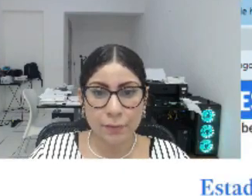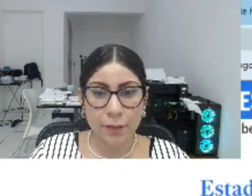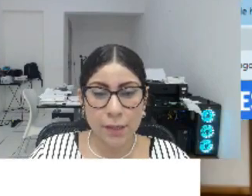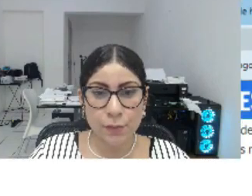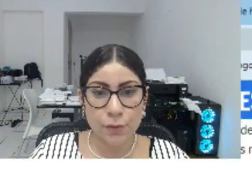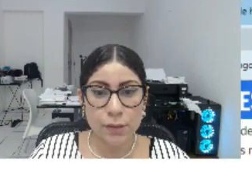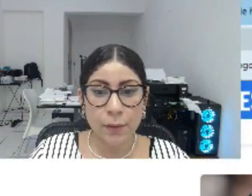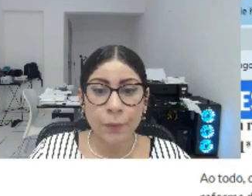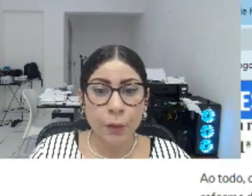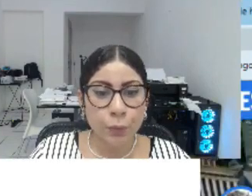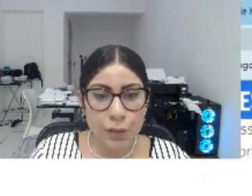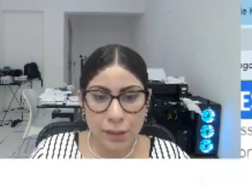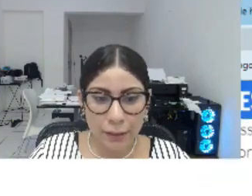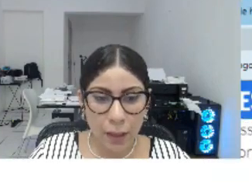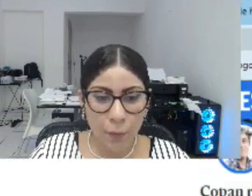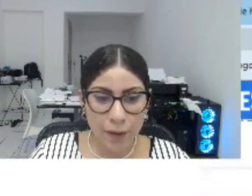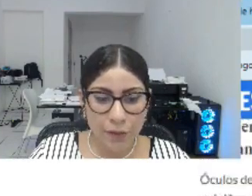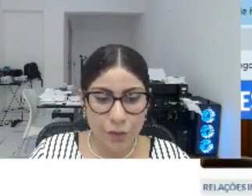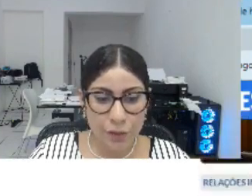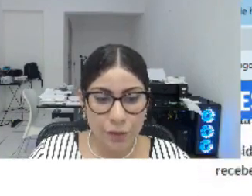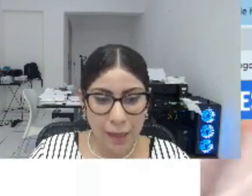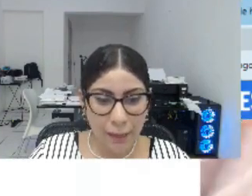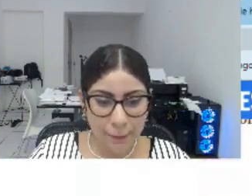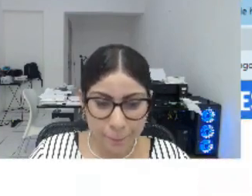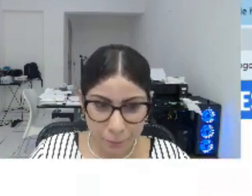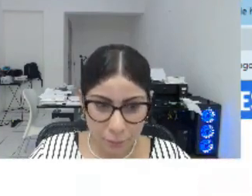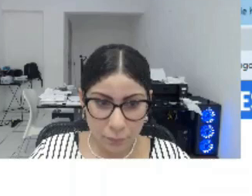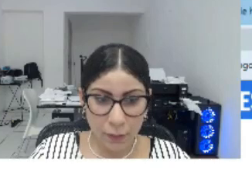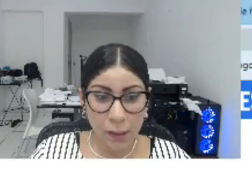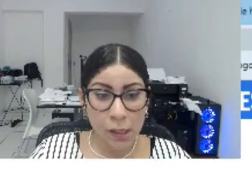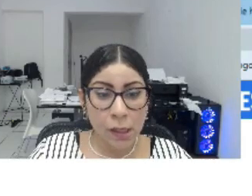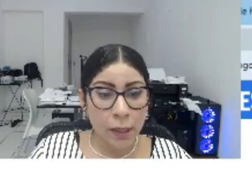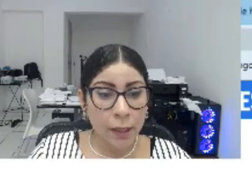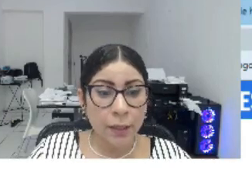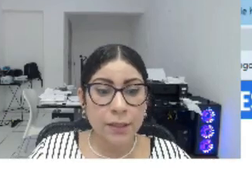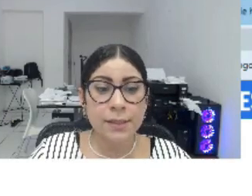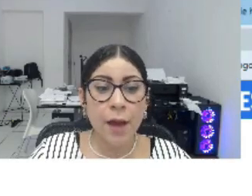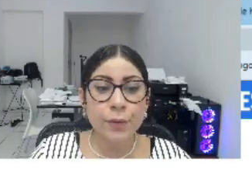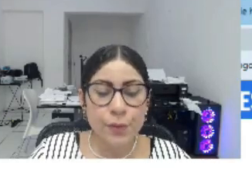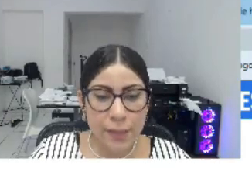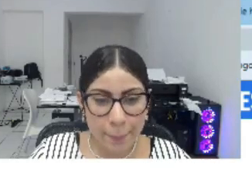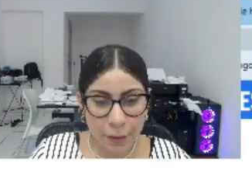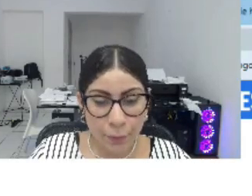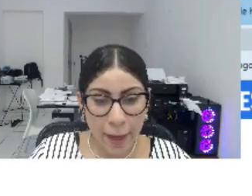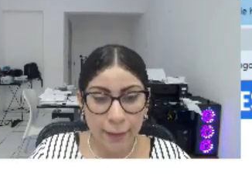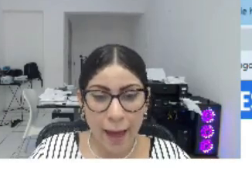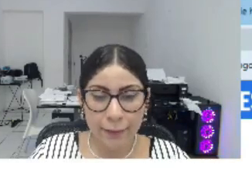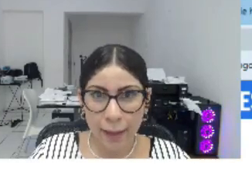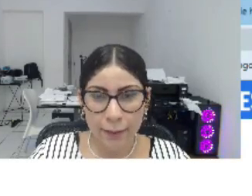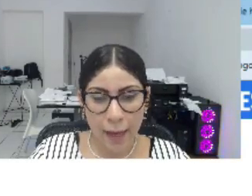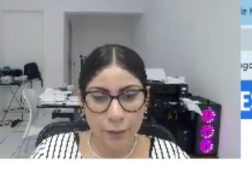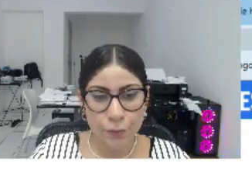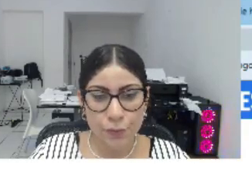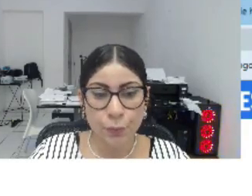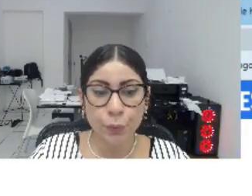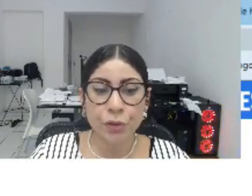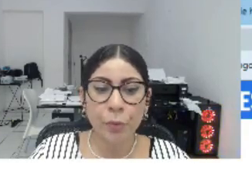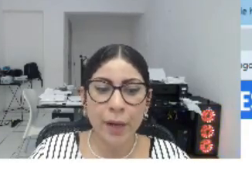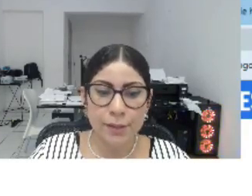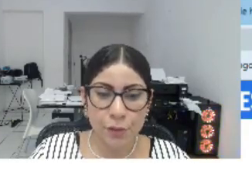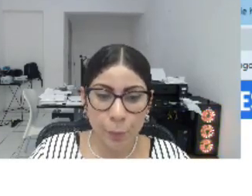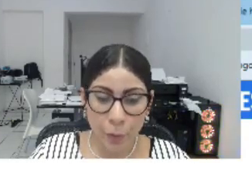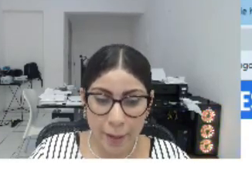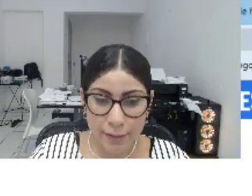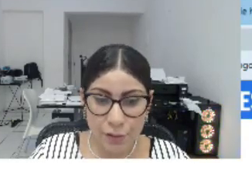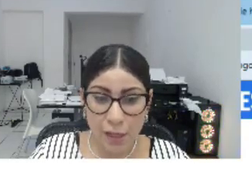com as atualizações do Estadão, a gente destaca que Celso Sabino relata a aliados do